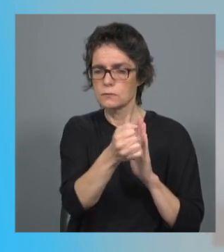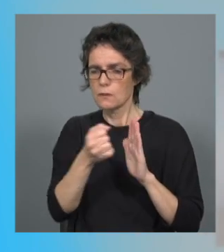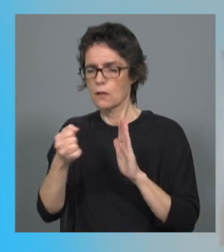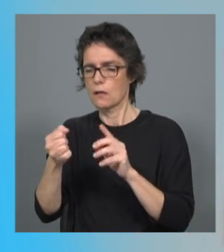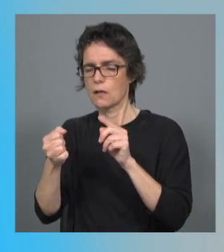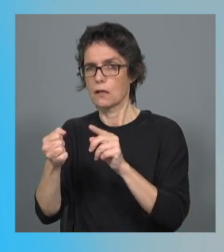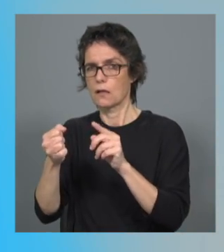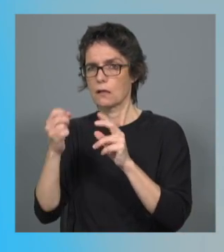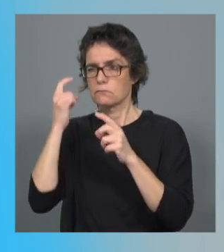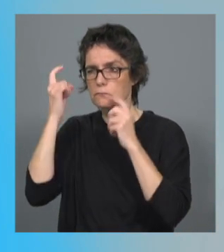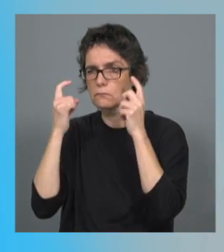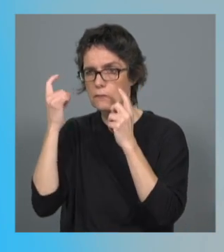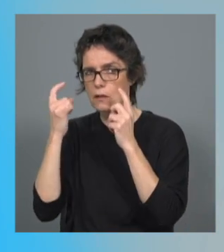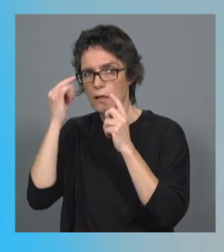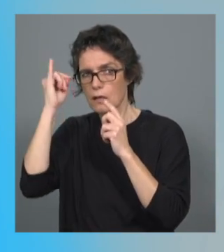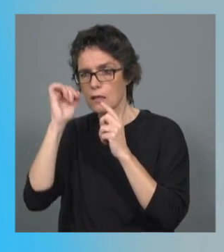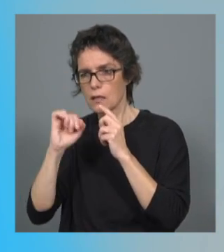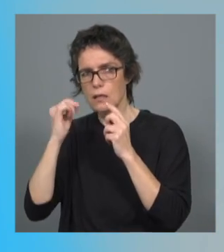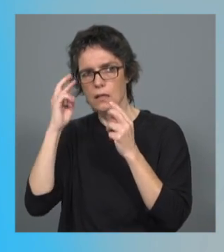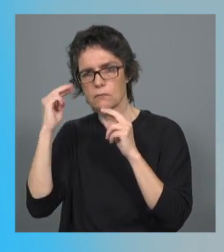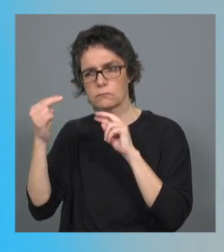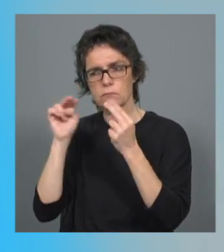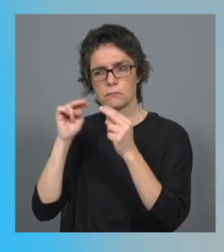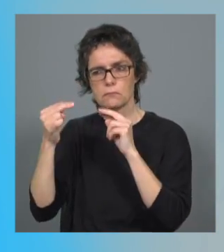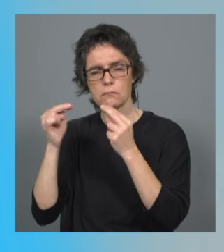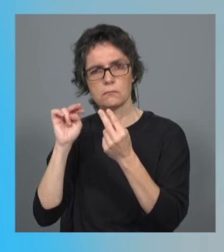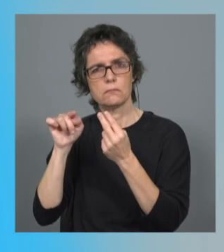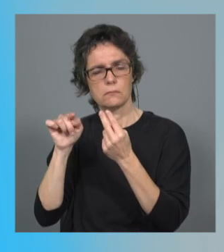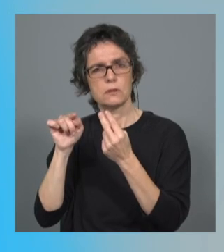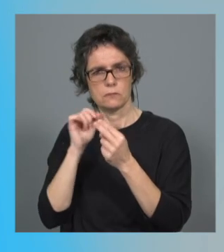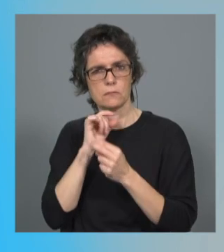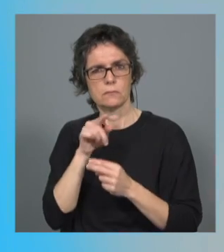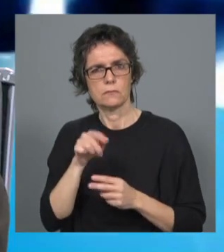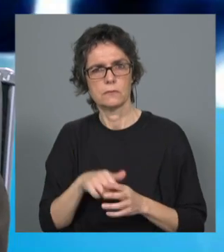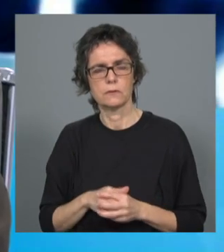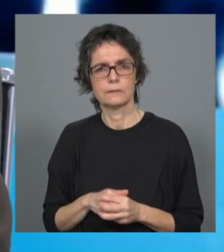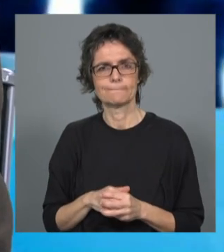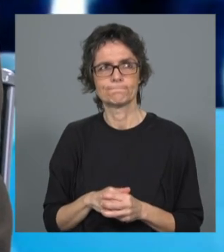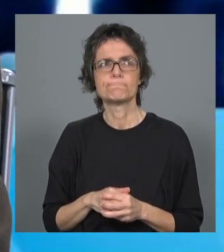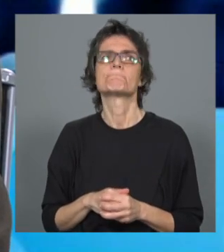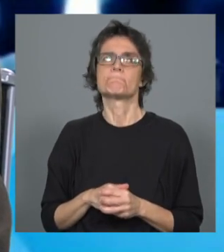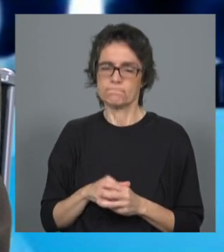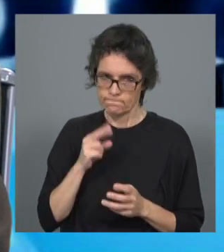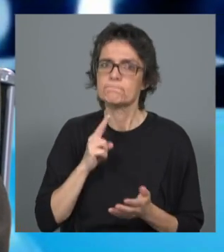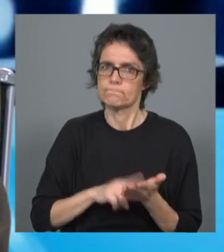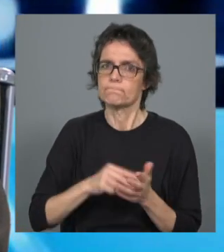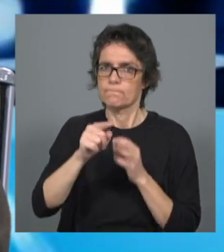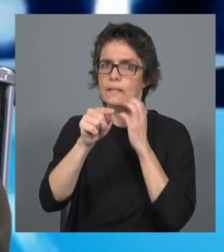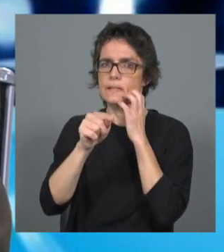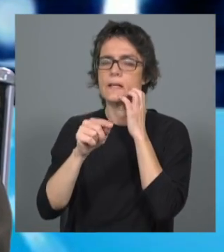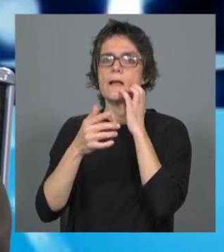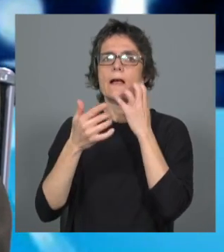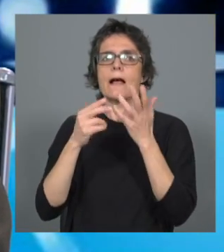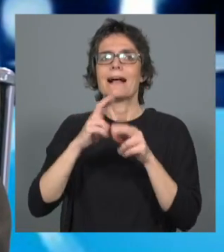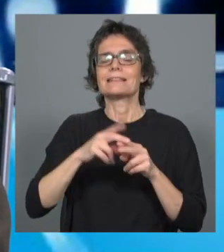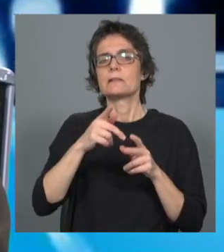para confrontar ideias, para desenvolver ao fim e ao cabo um espírito crítico. Isso é importante. É verdade. A disciplina de educação moral sempre teve essa característica, só